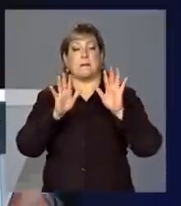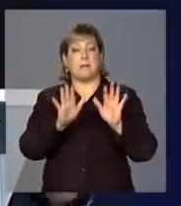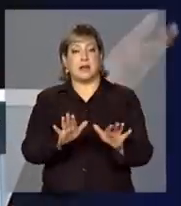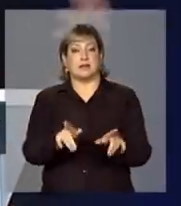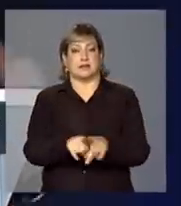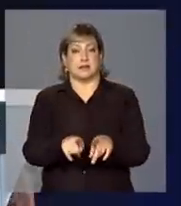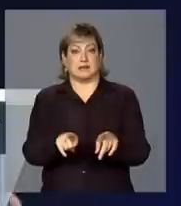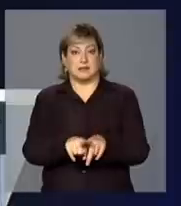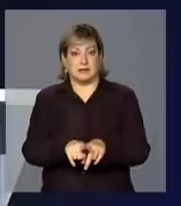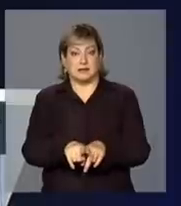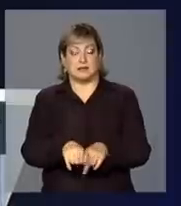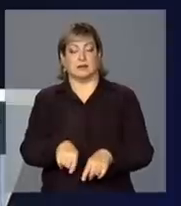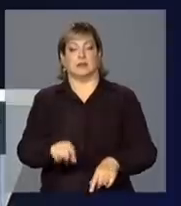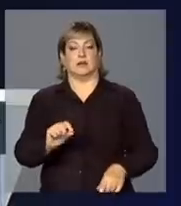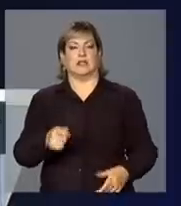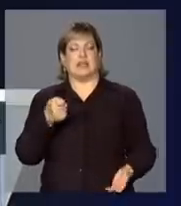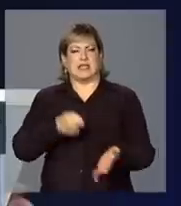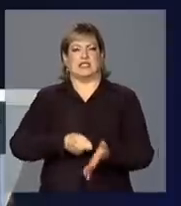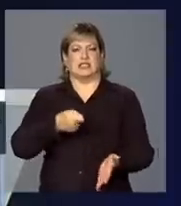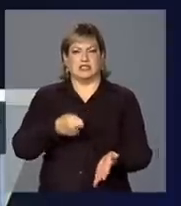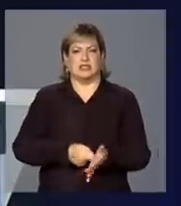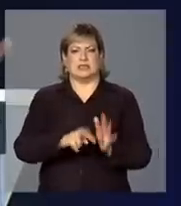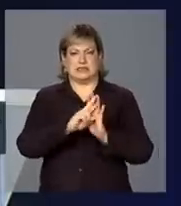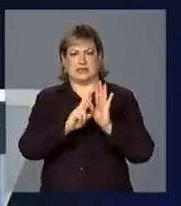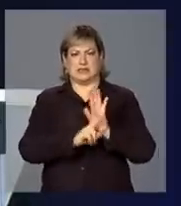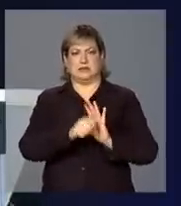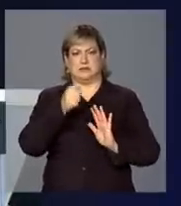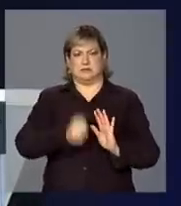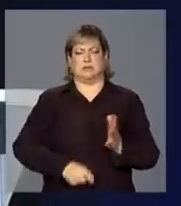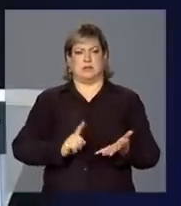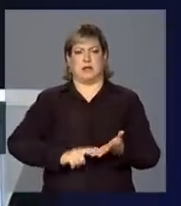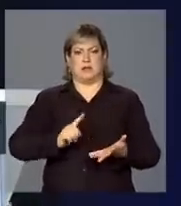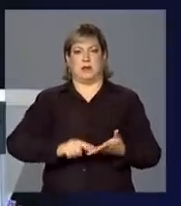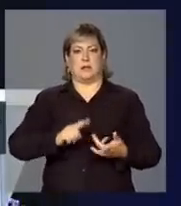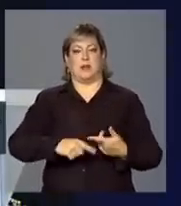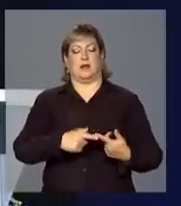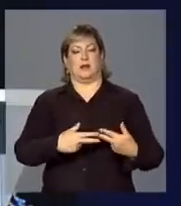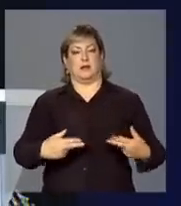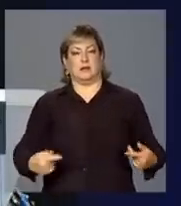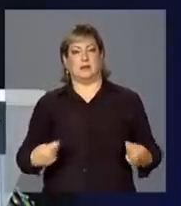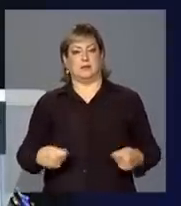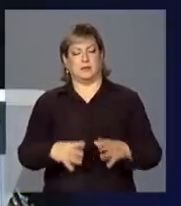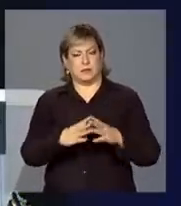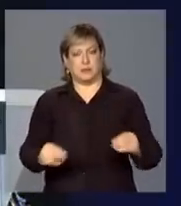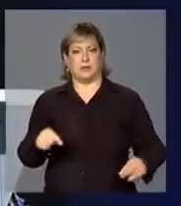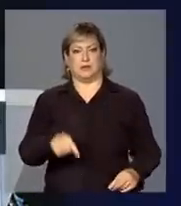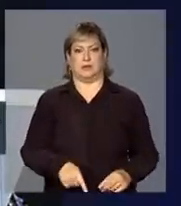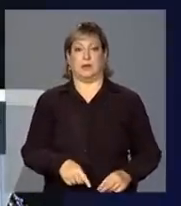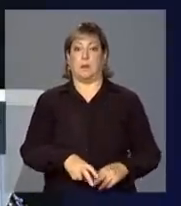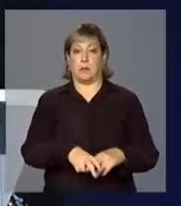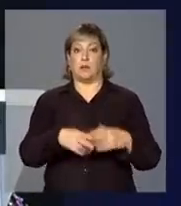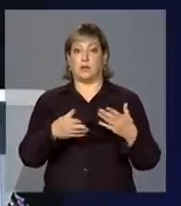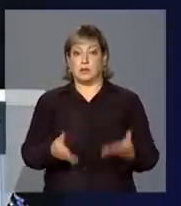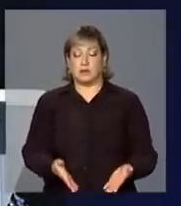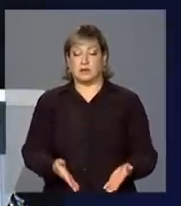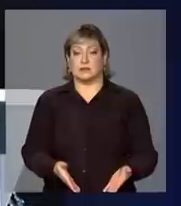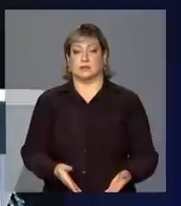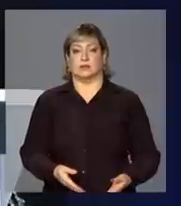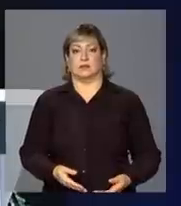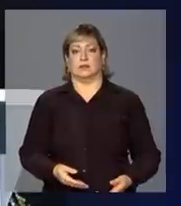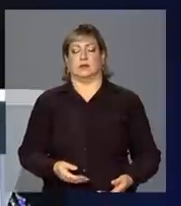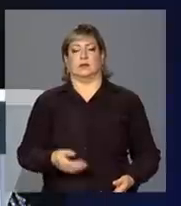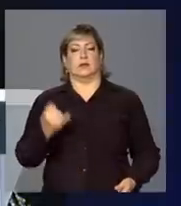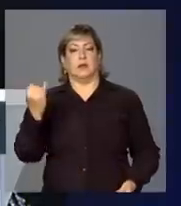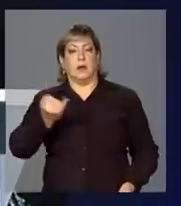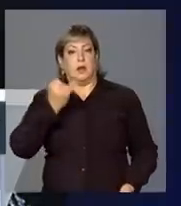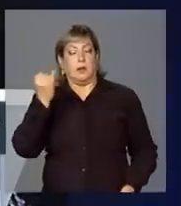a sobreposição de exigências e a sobreposição de guichês. Por isso, a consciência da importância